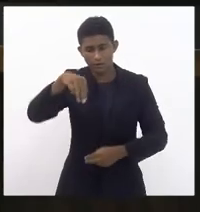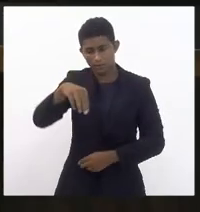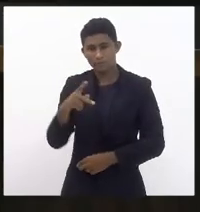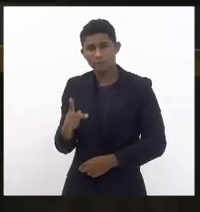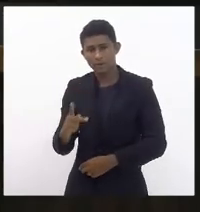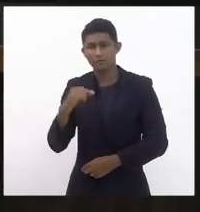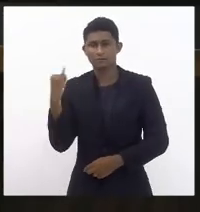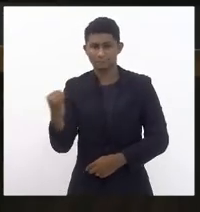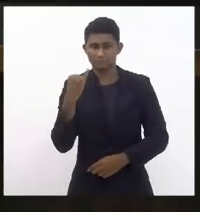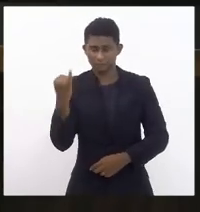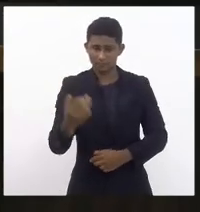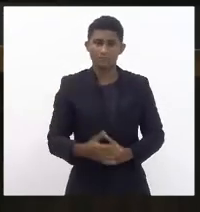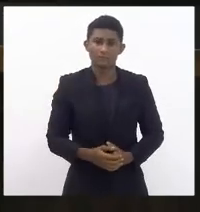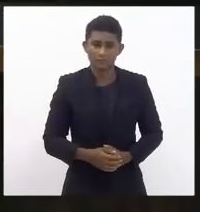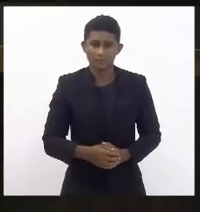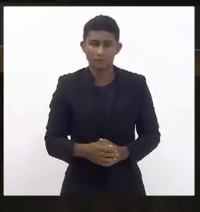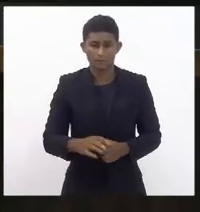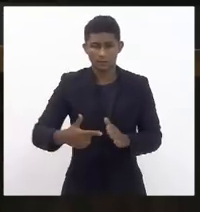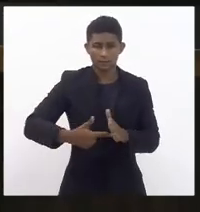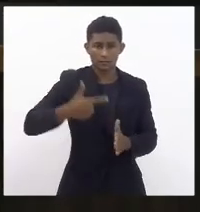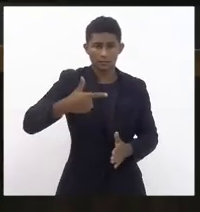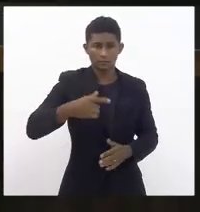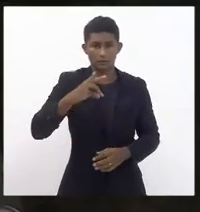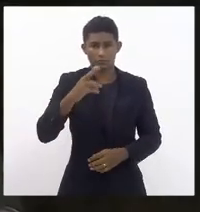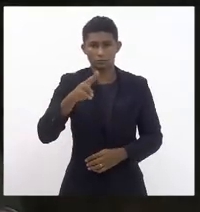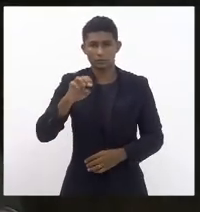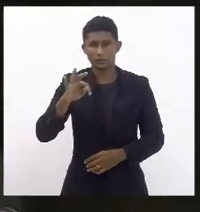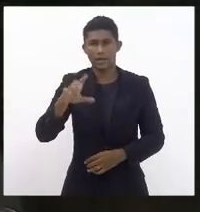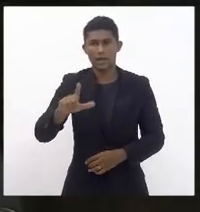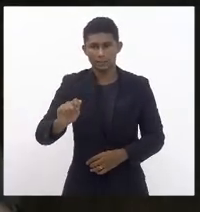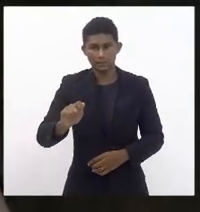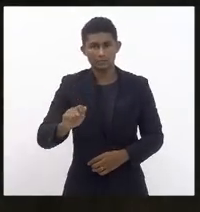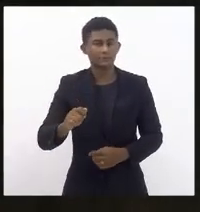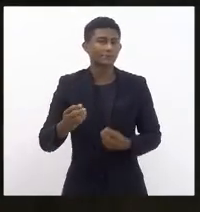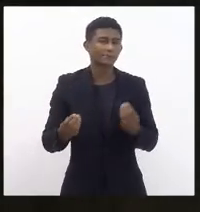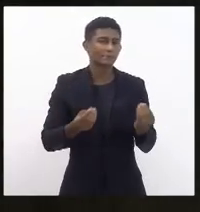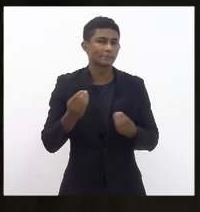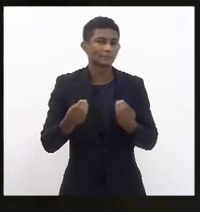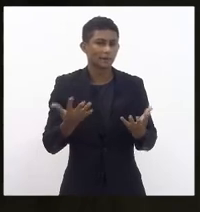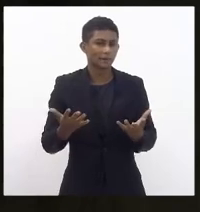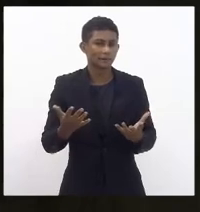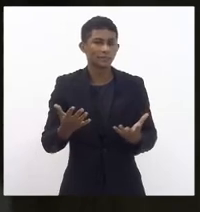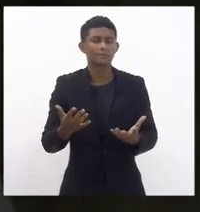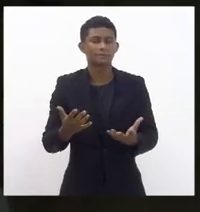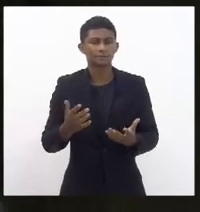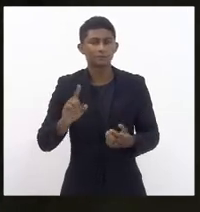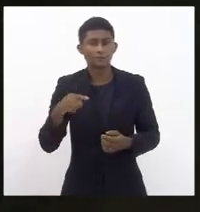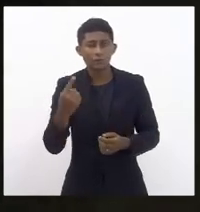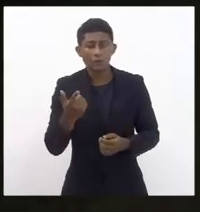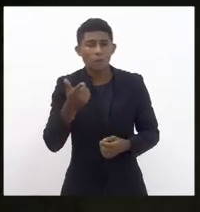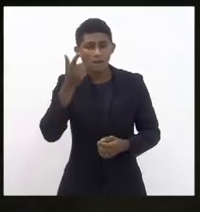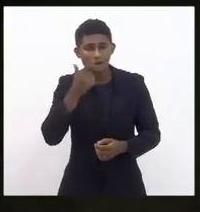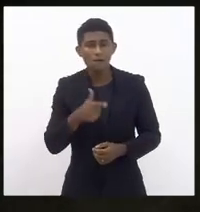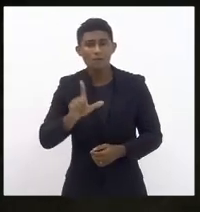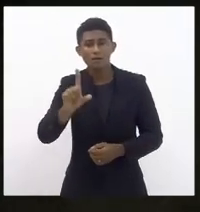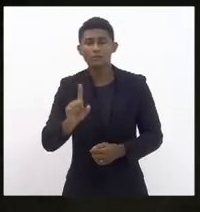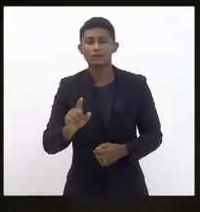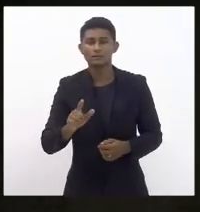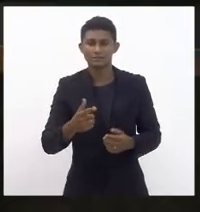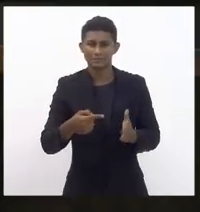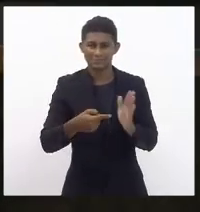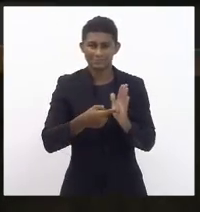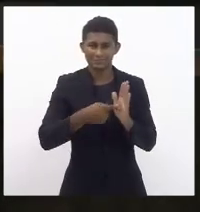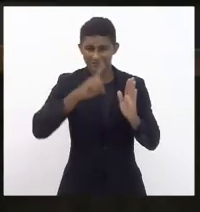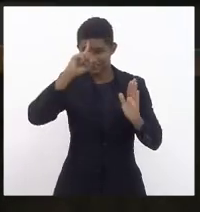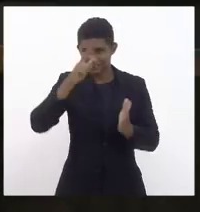com a segunda tutela coletiva para que a gente efetivamente de cumprimento